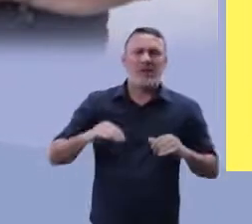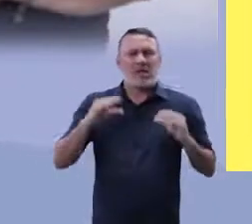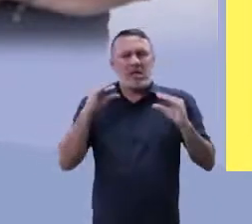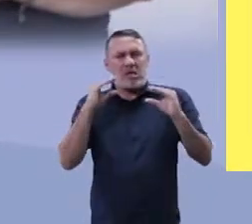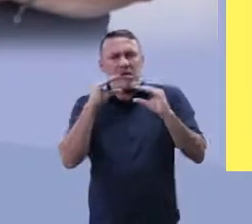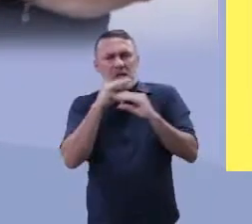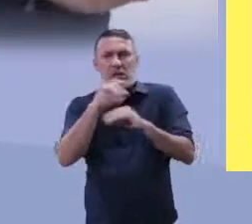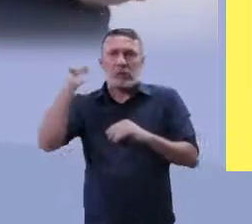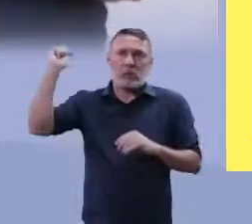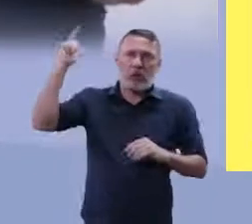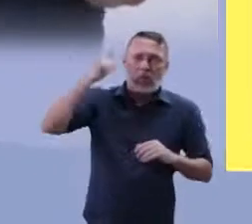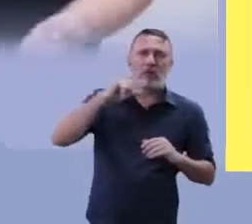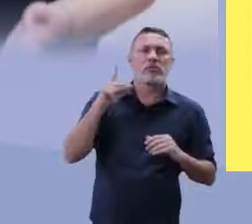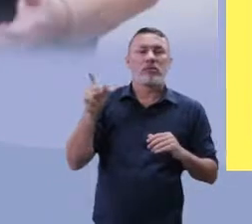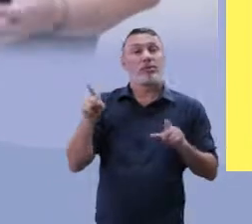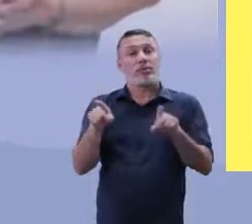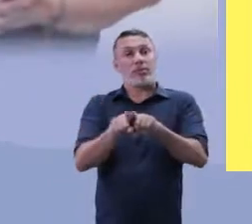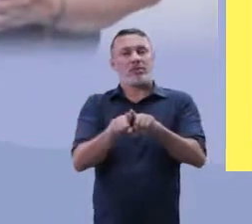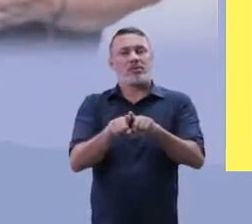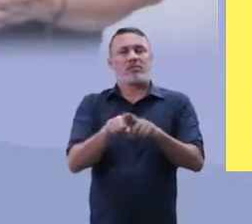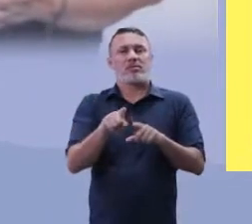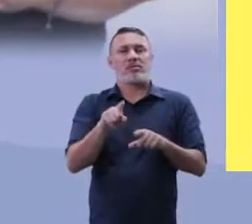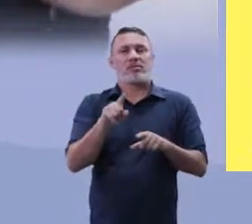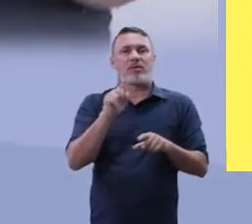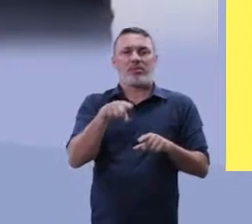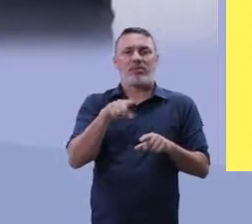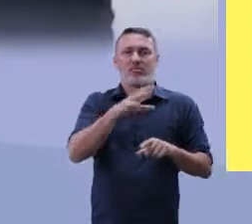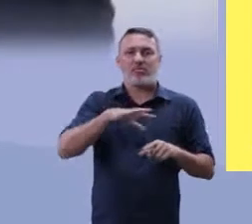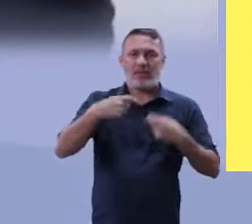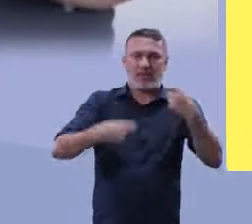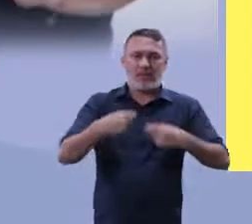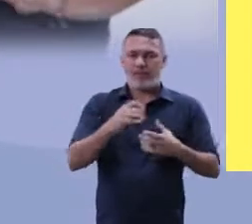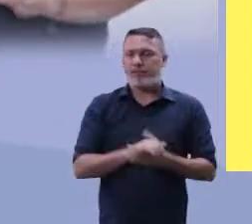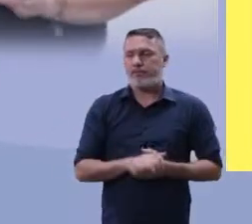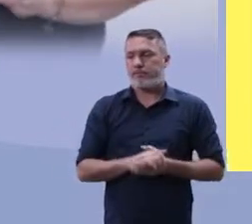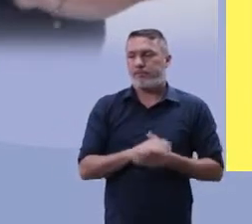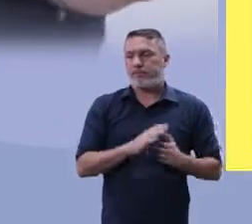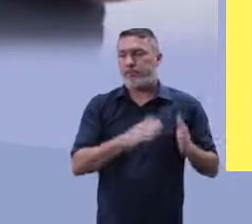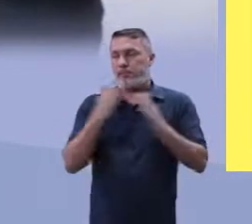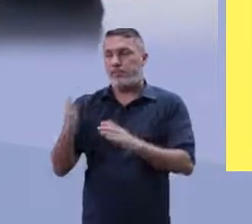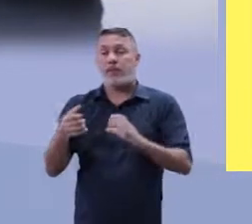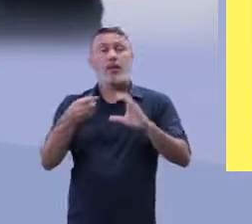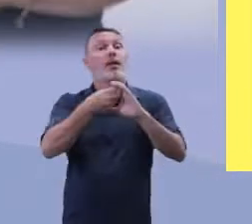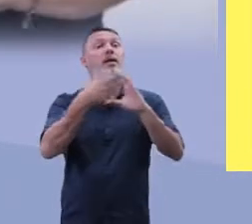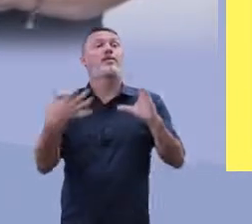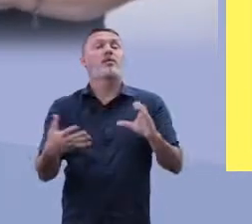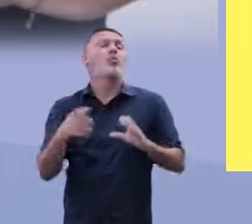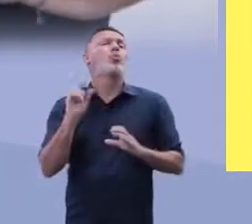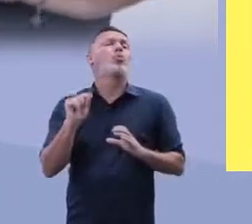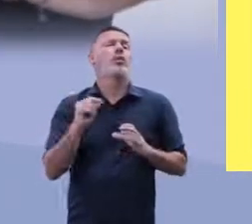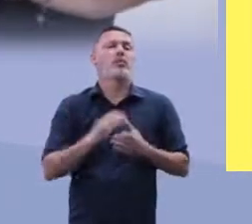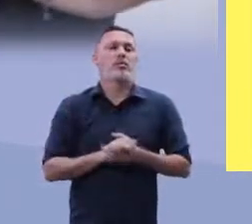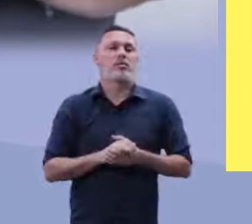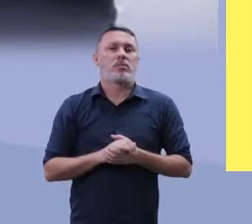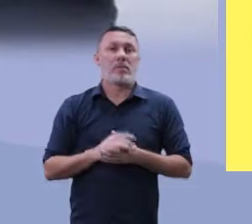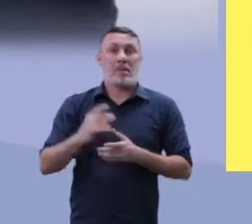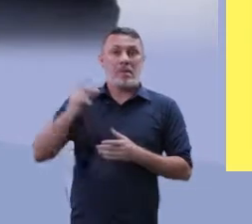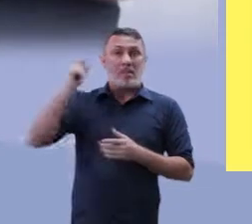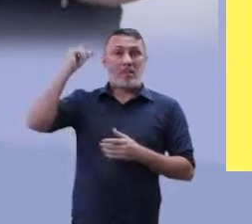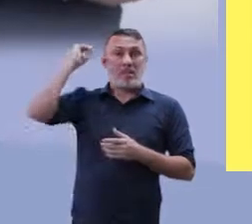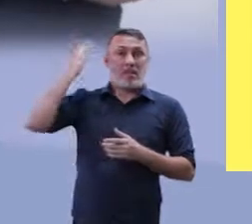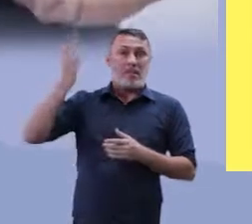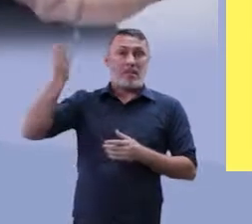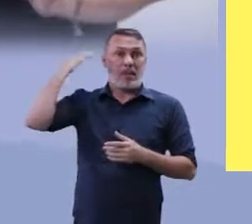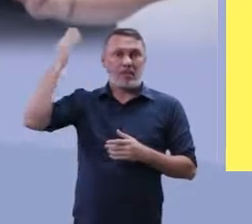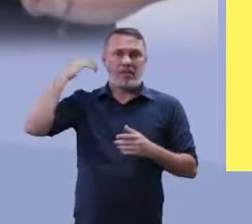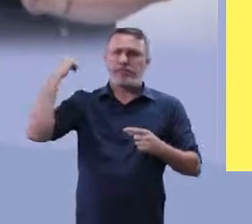Antônio Conselheiro na Guerra de Canudos. Perfeito? Veja as características. Eles rompem com o passado. Ali estão